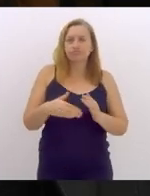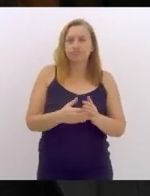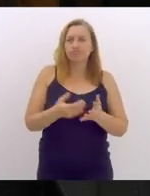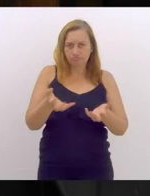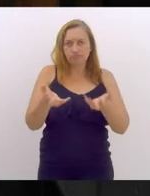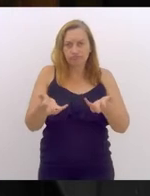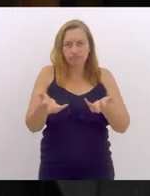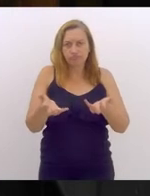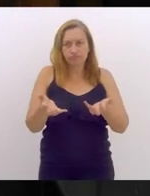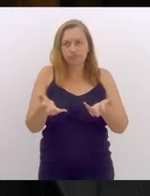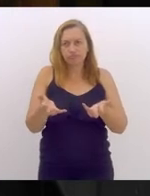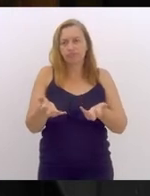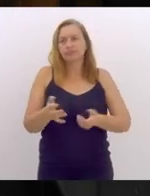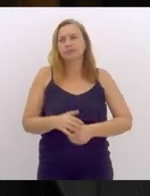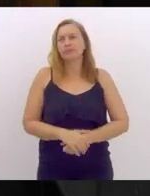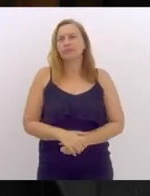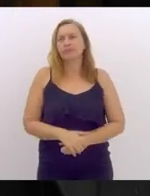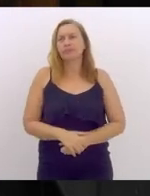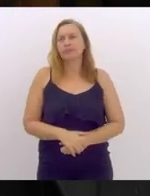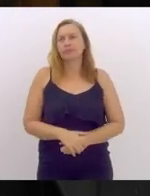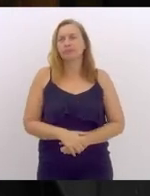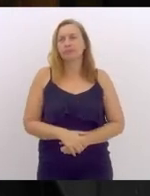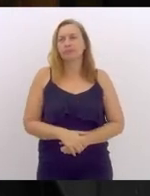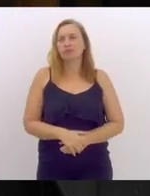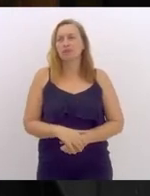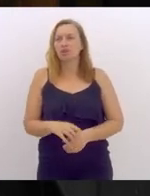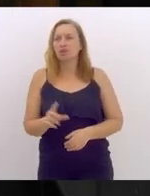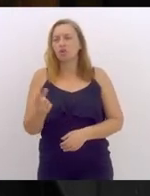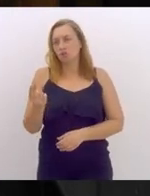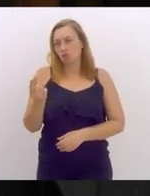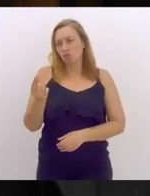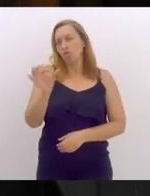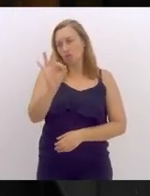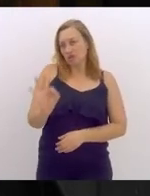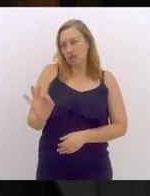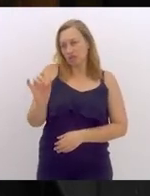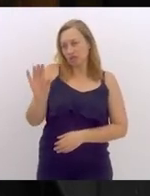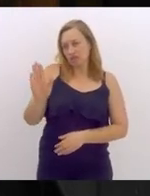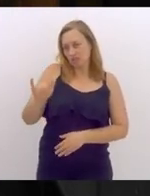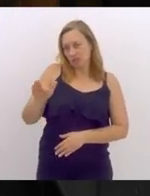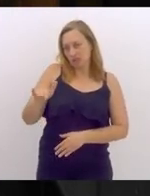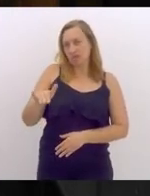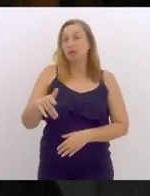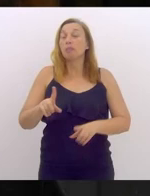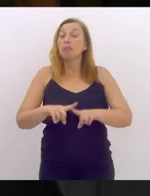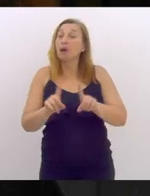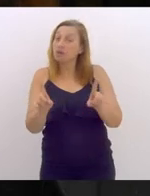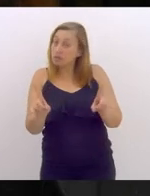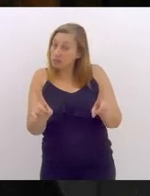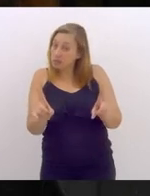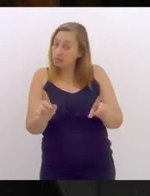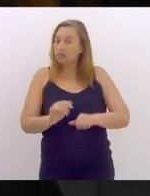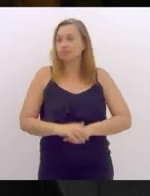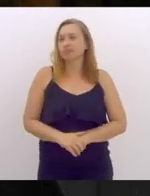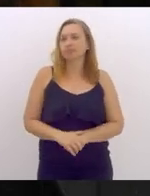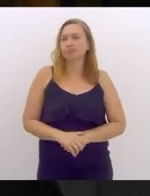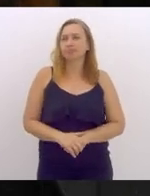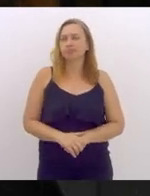quer alíquota baixa todo mundo quer mas